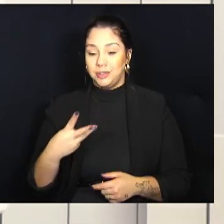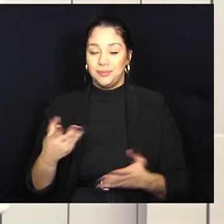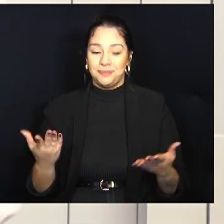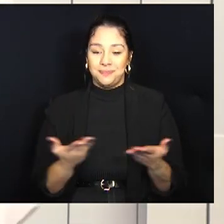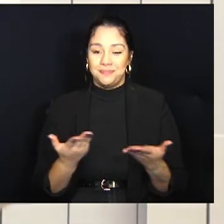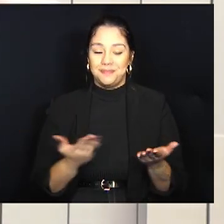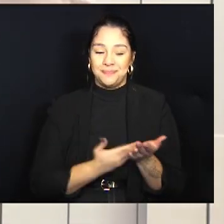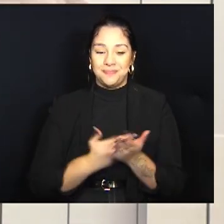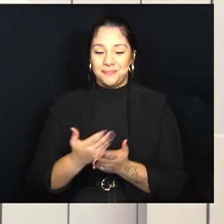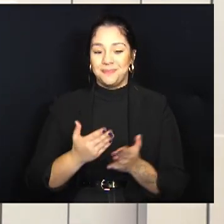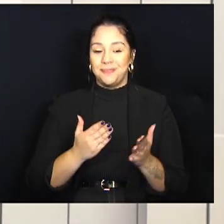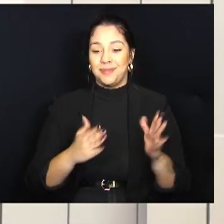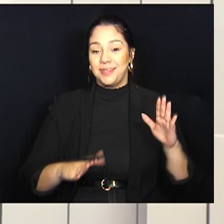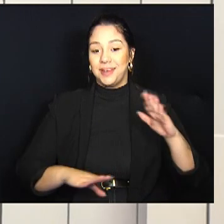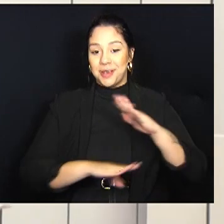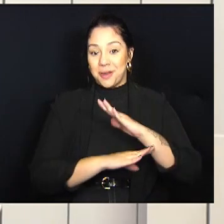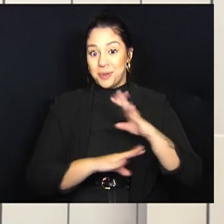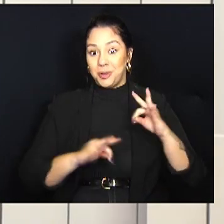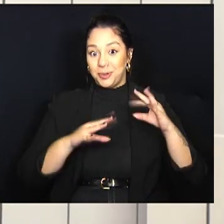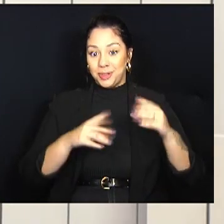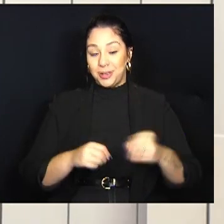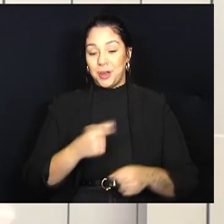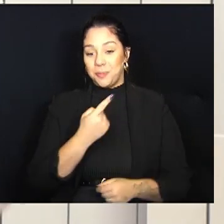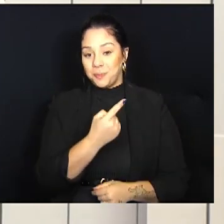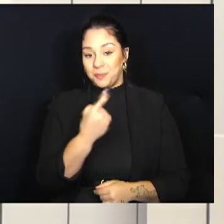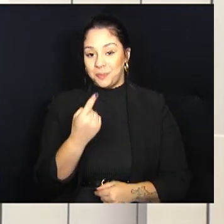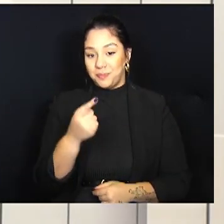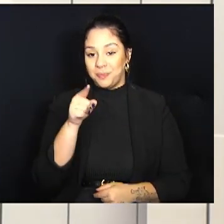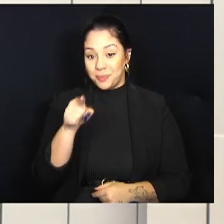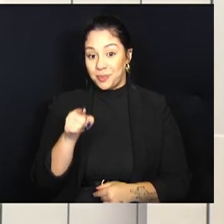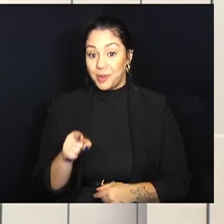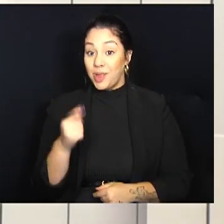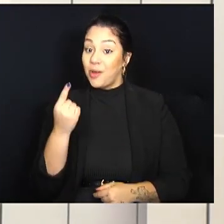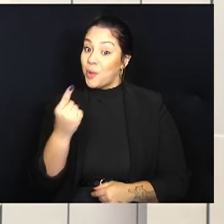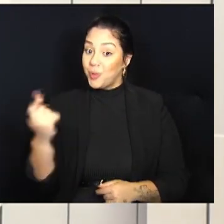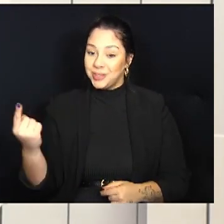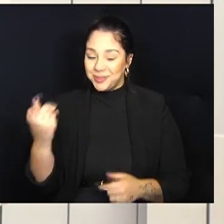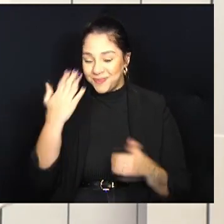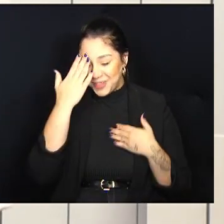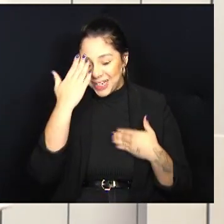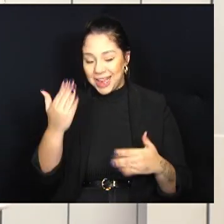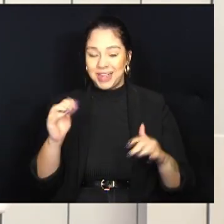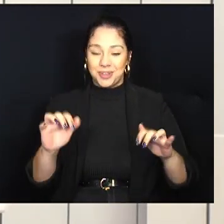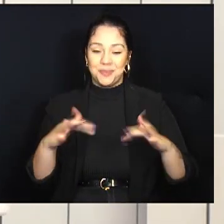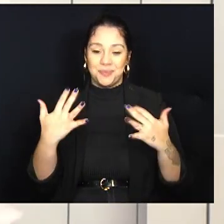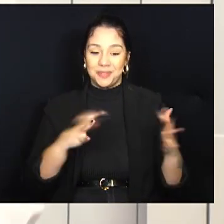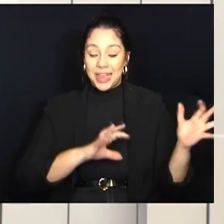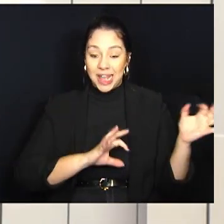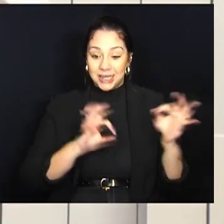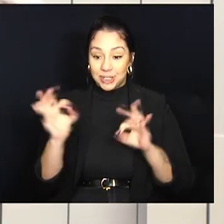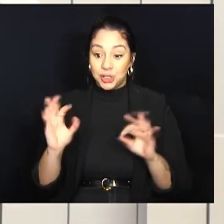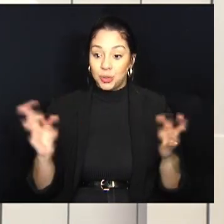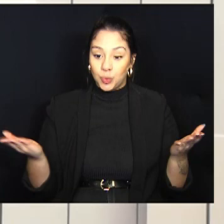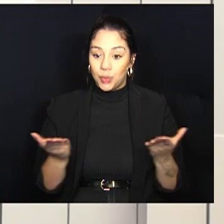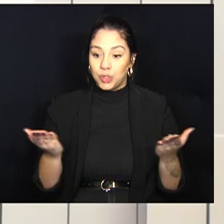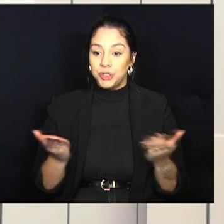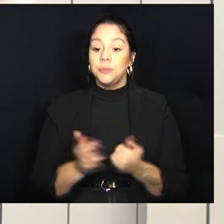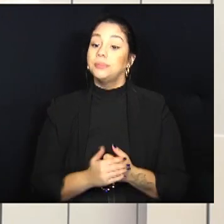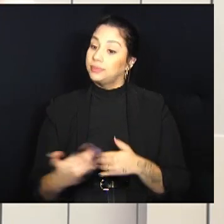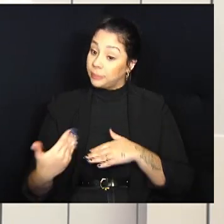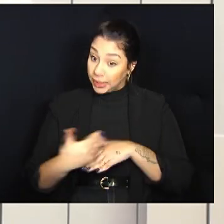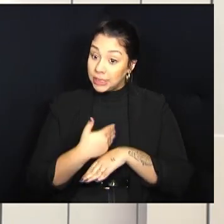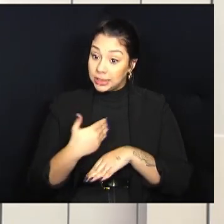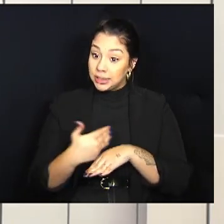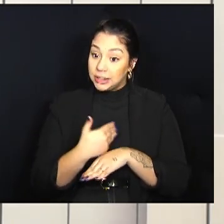Total ao vivo, 11 horas mais 11 minutos. Muito obrigado pela sua companhia, pela sua audiência. Participe,